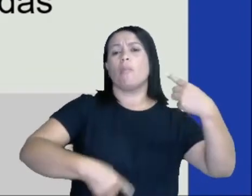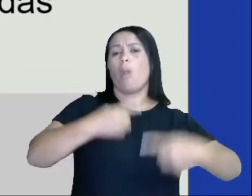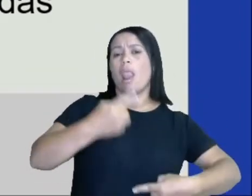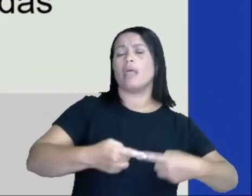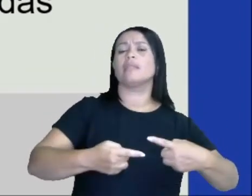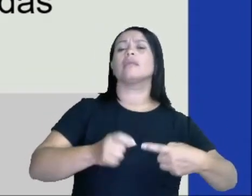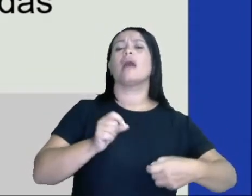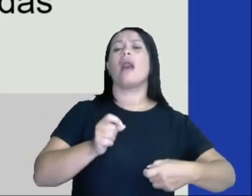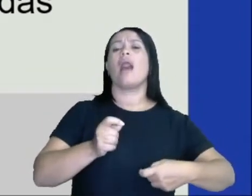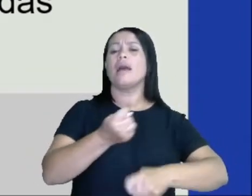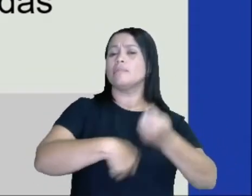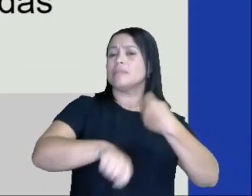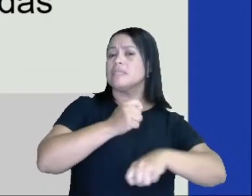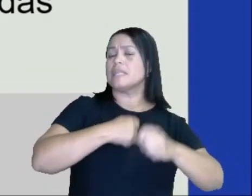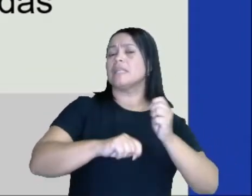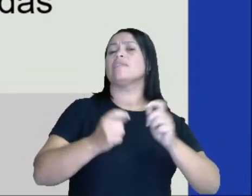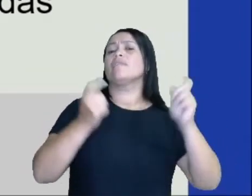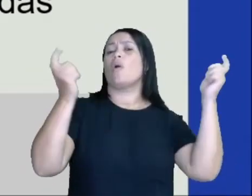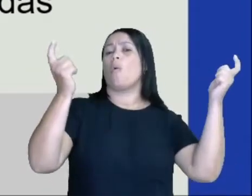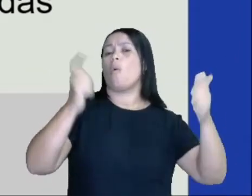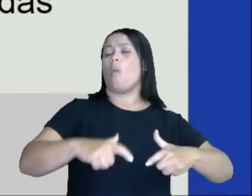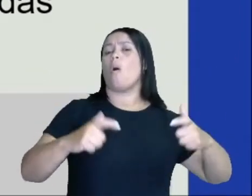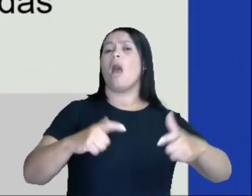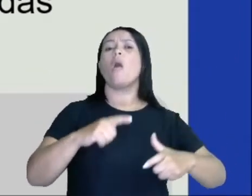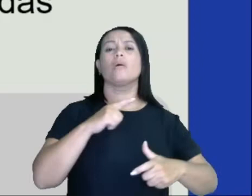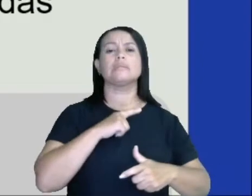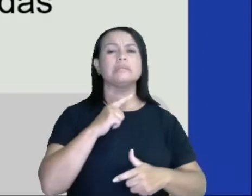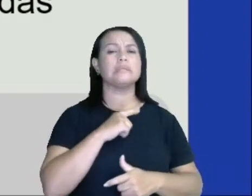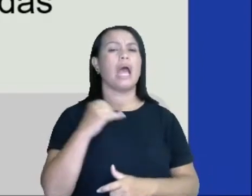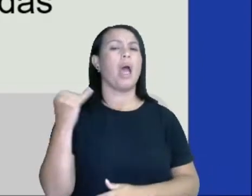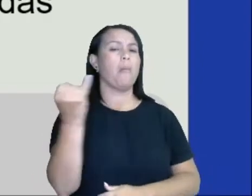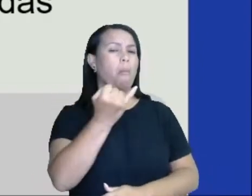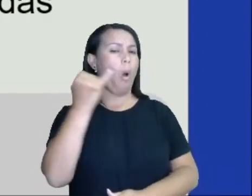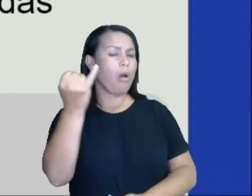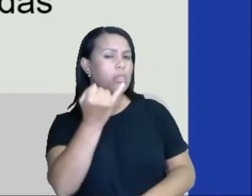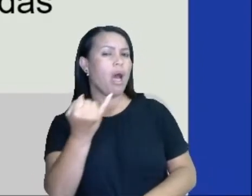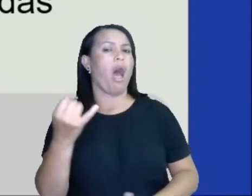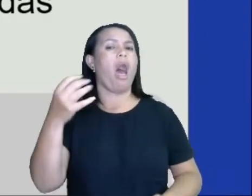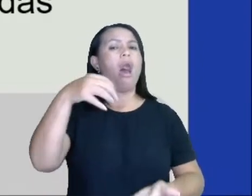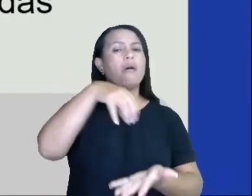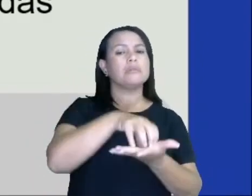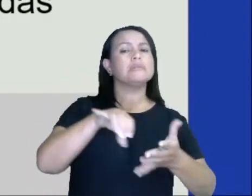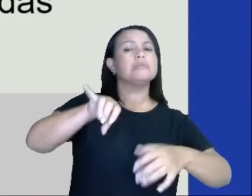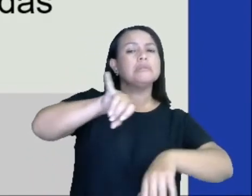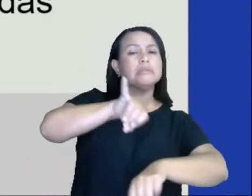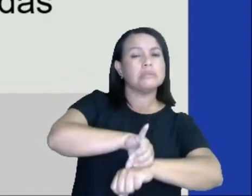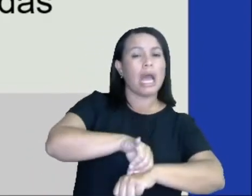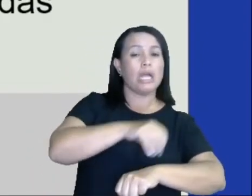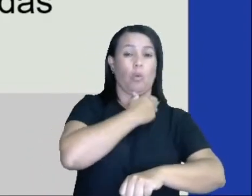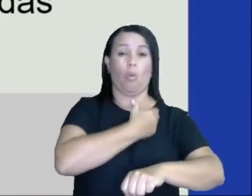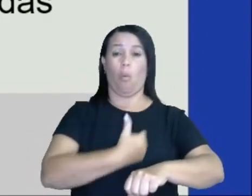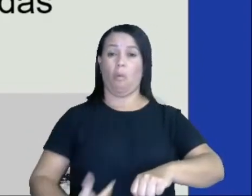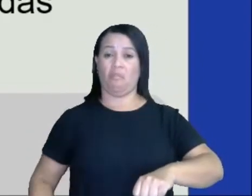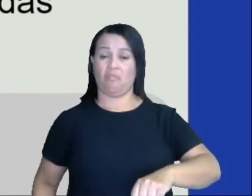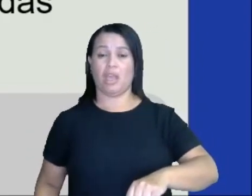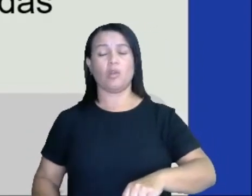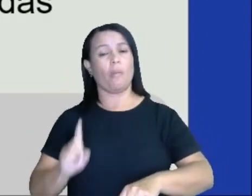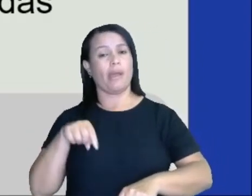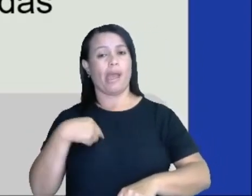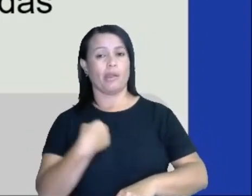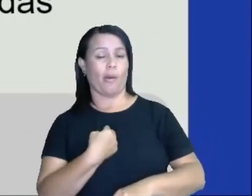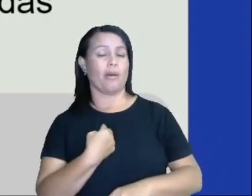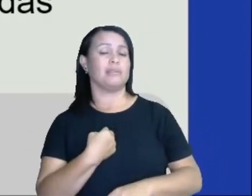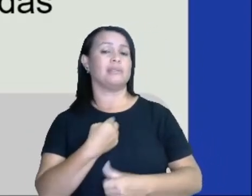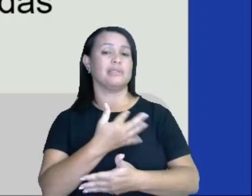que são aquelas o quê? Onde se localizam importantes sedes administrativas do governo e parlamentos, como é a nossa cidade